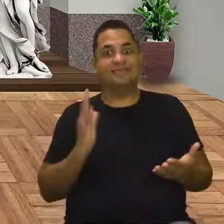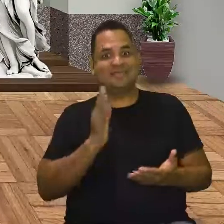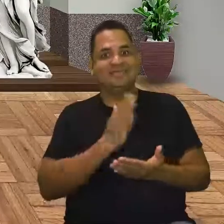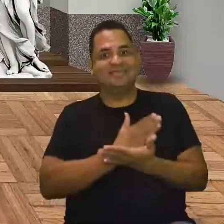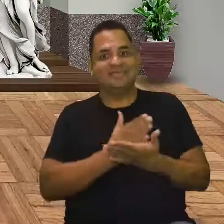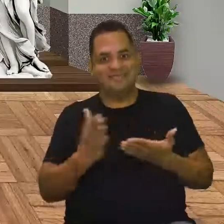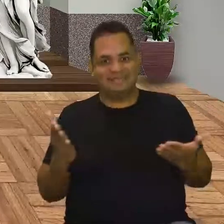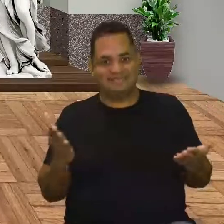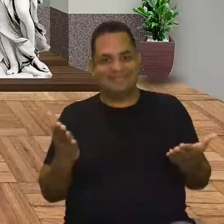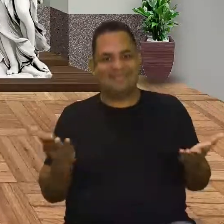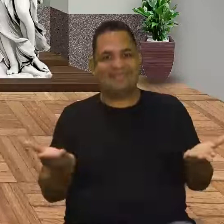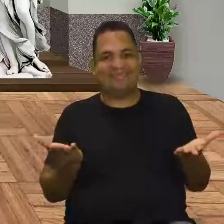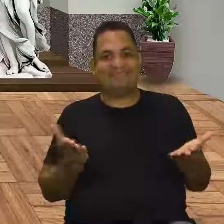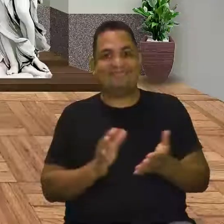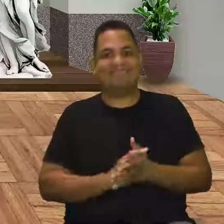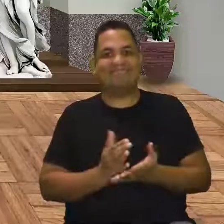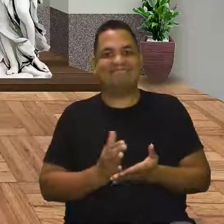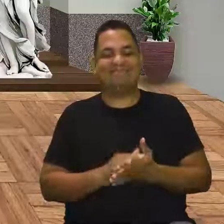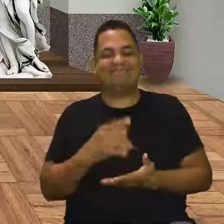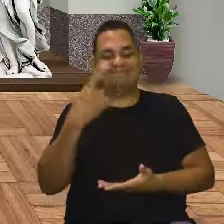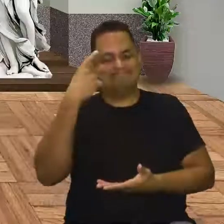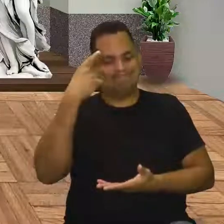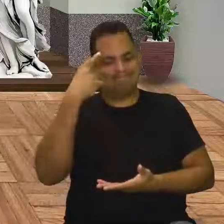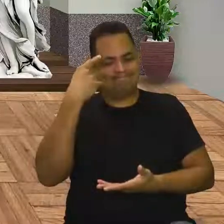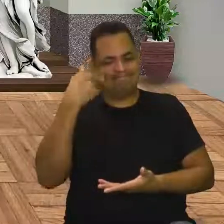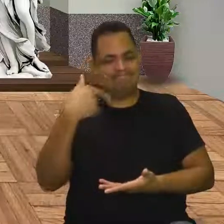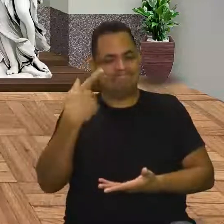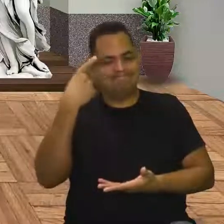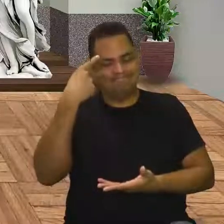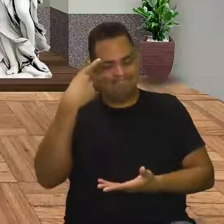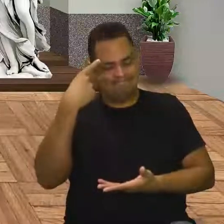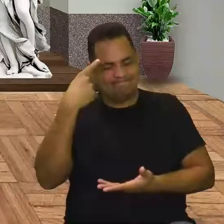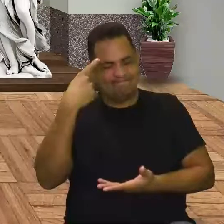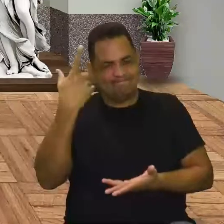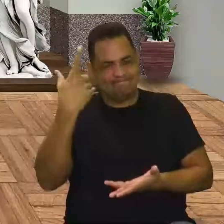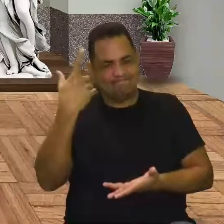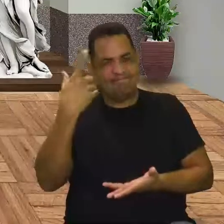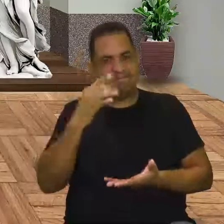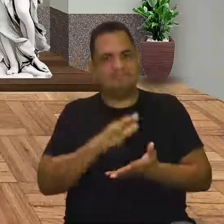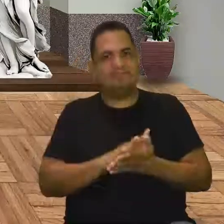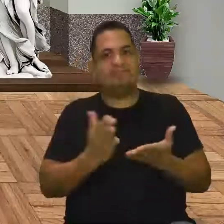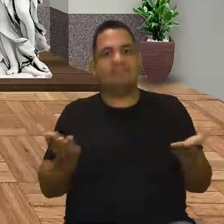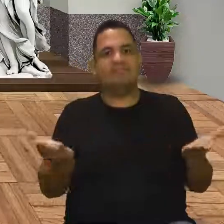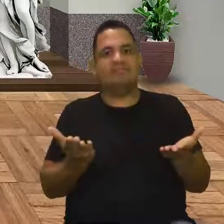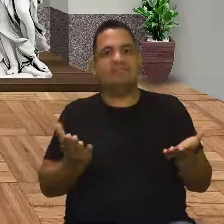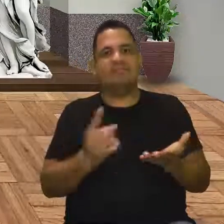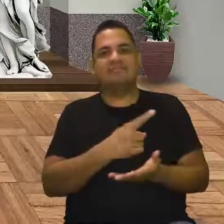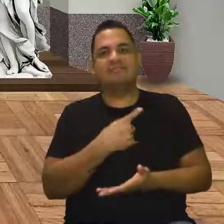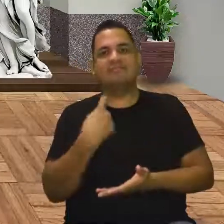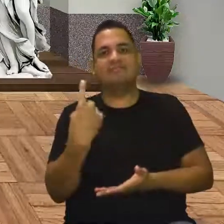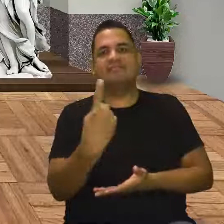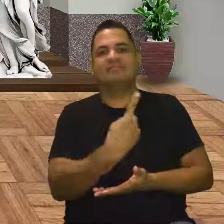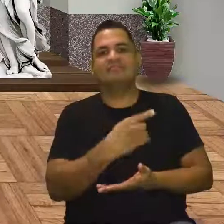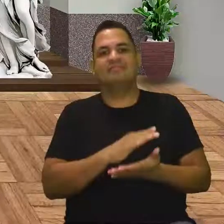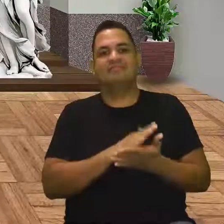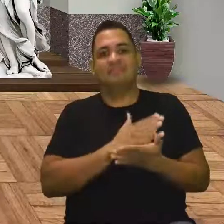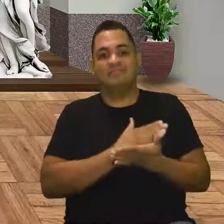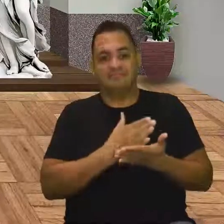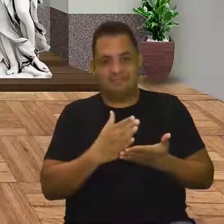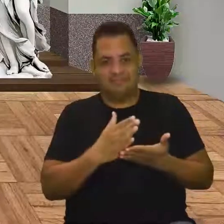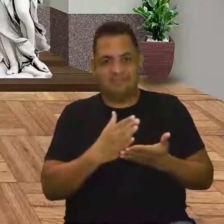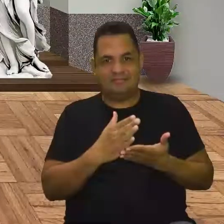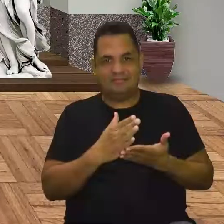Já começamos? Eu estava aqui pensando, e olha só, nós estamos agora